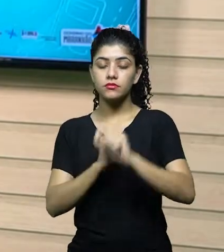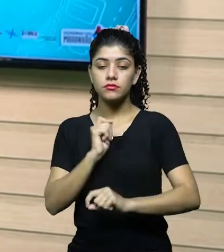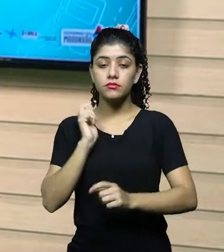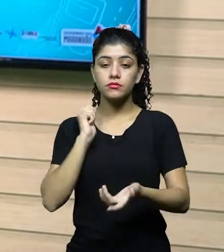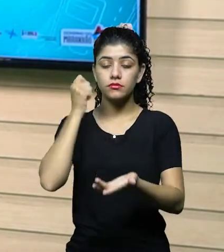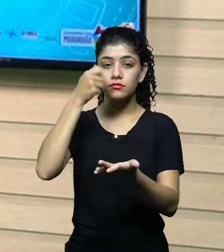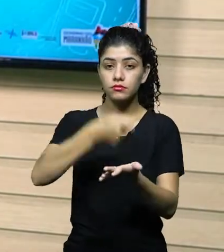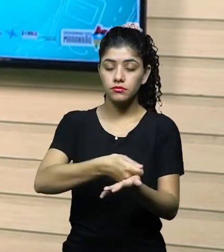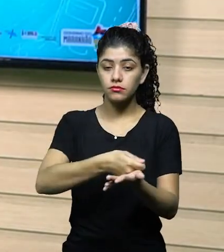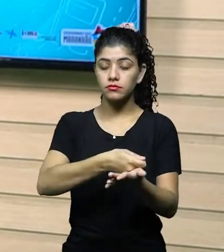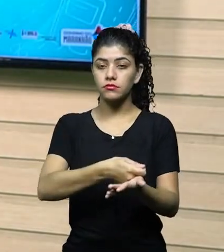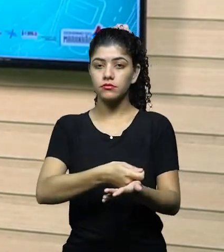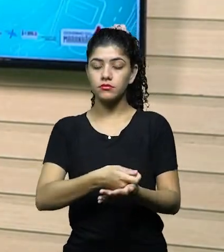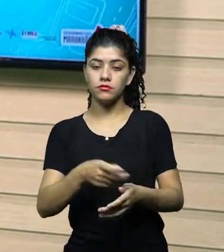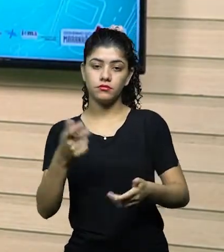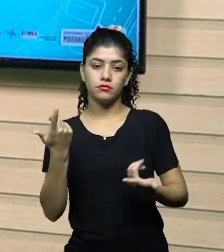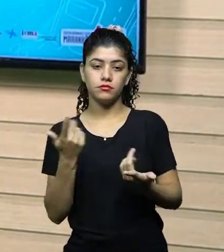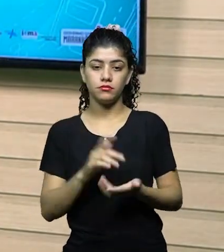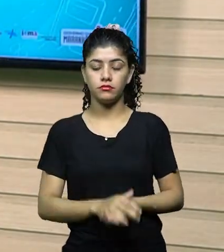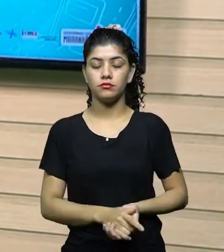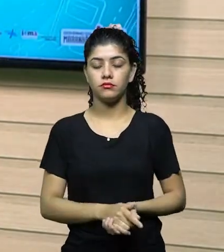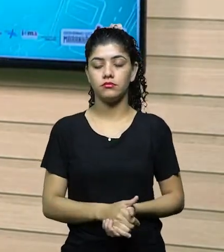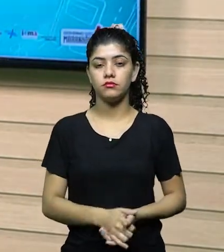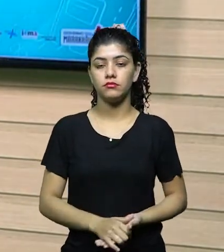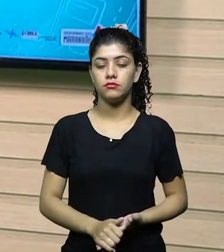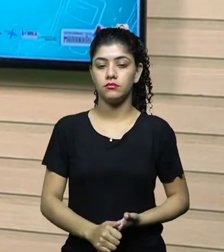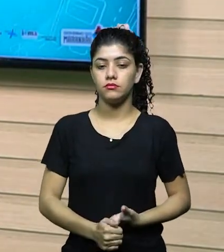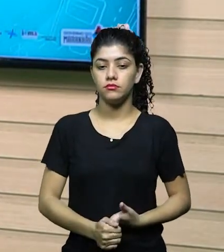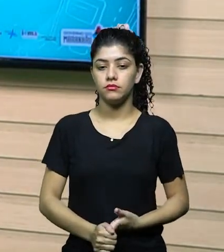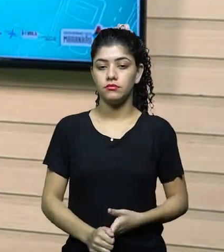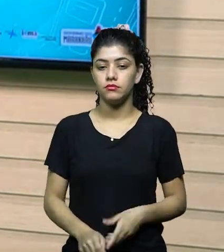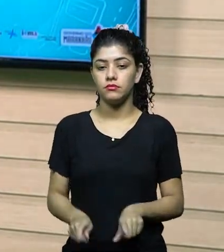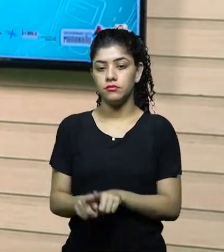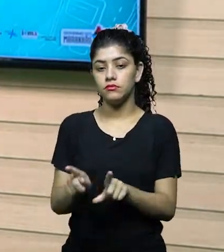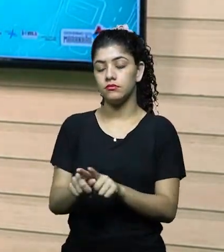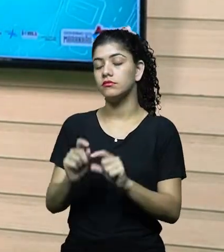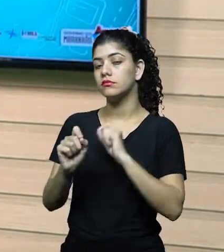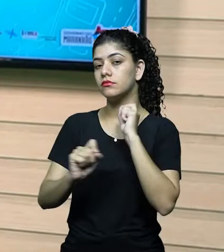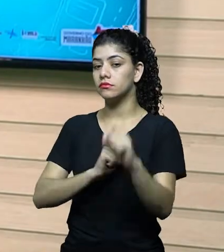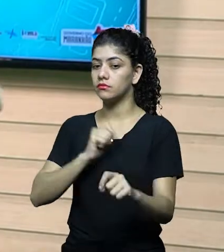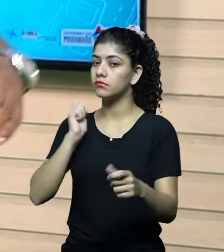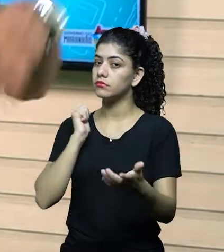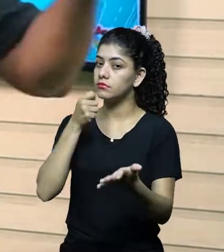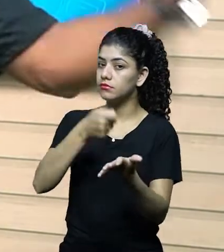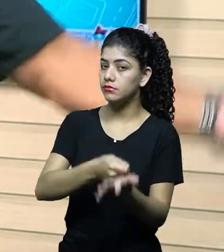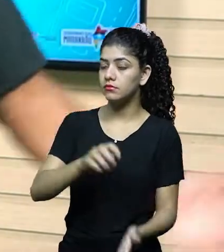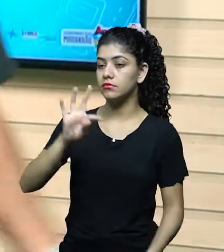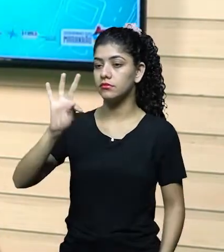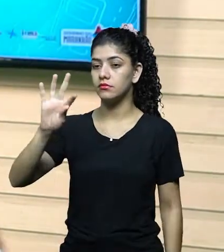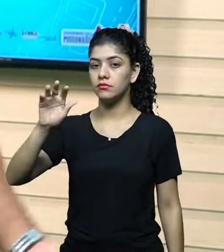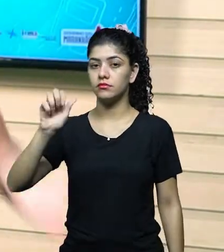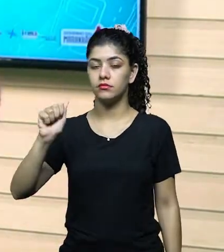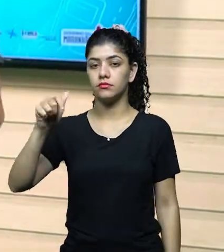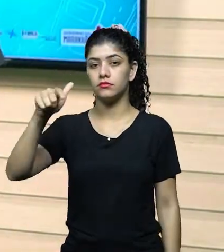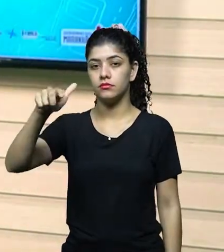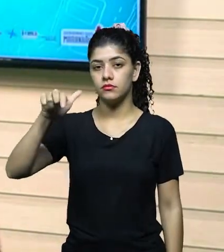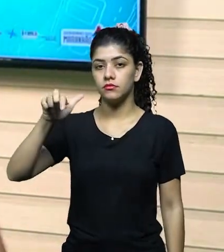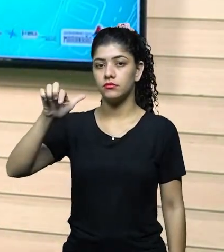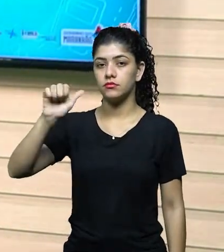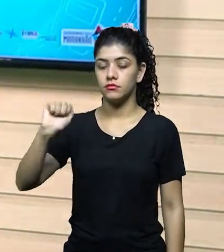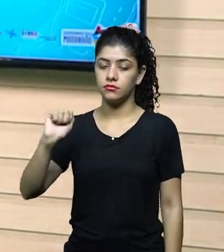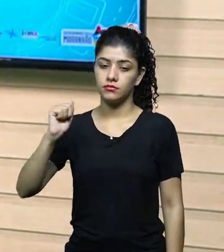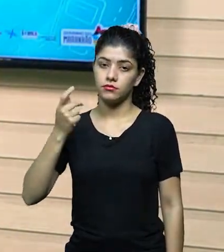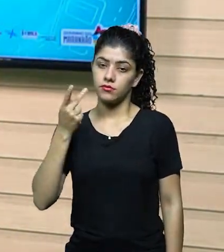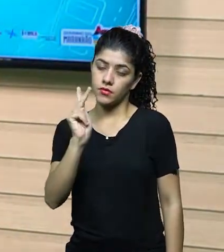um determinado boleto em um correspondente bancário, você vai acabar pagando uma taxa financeira maior do que se